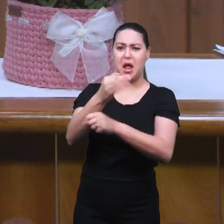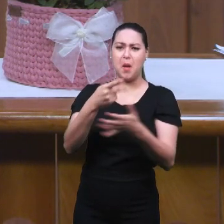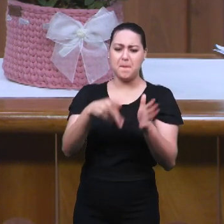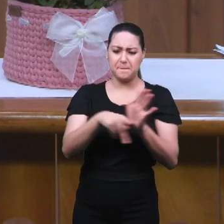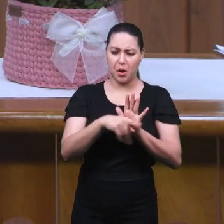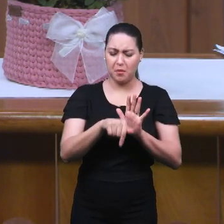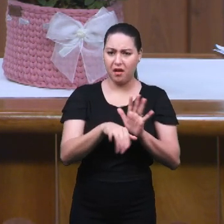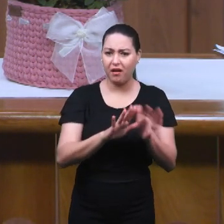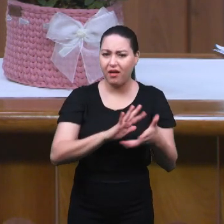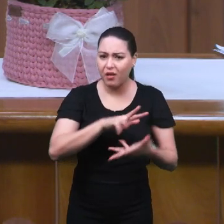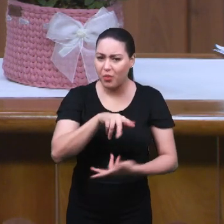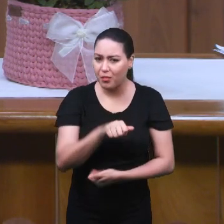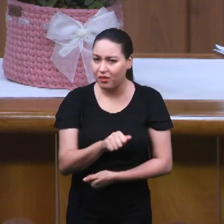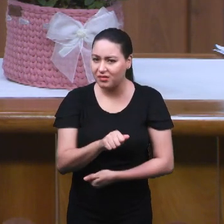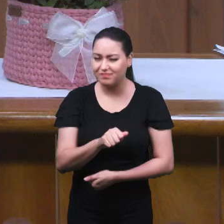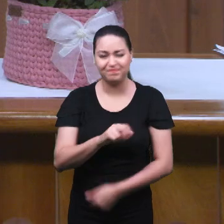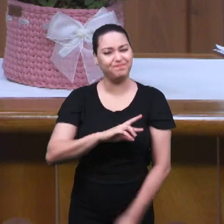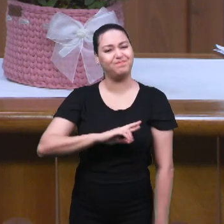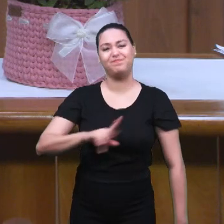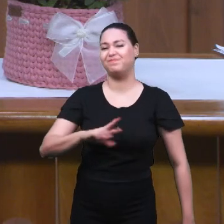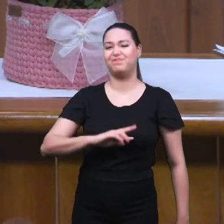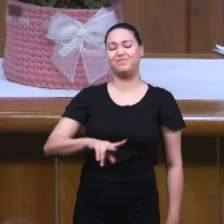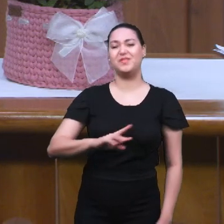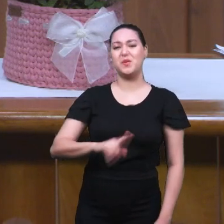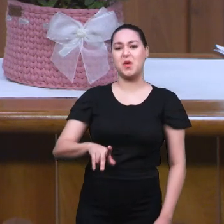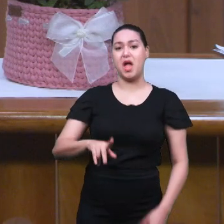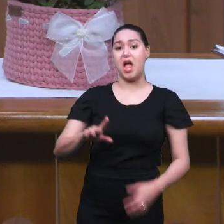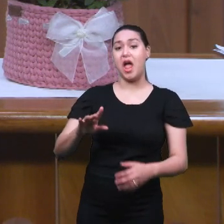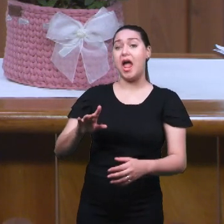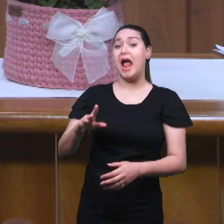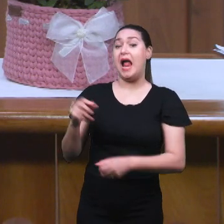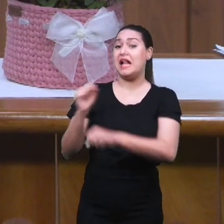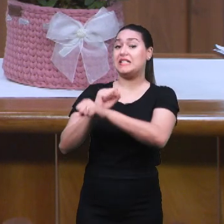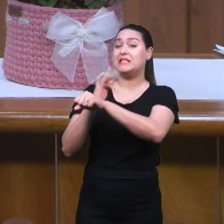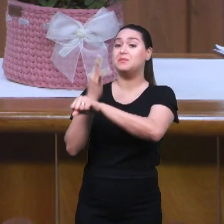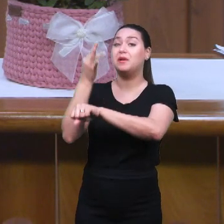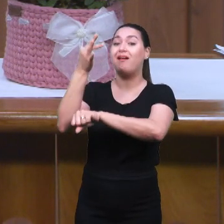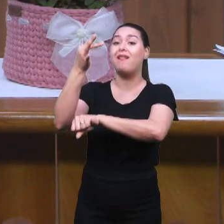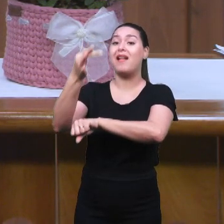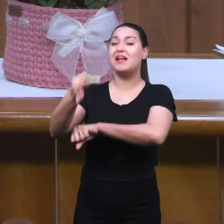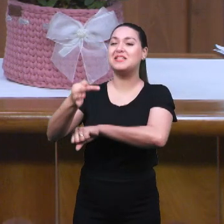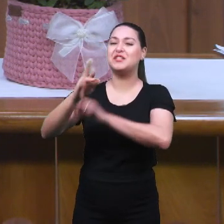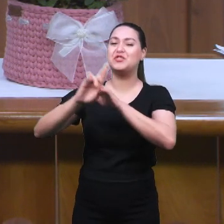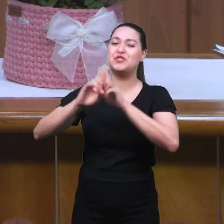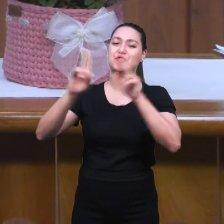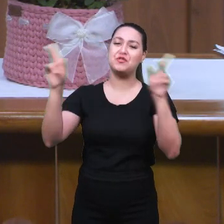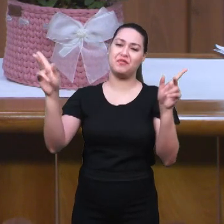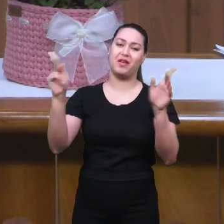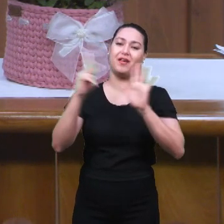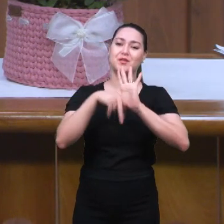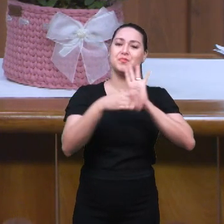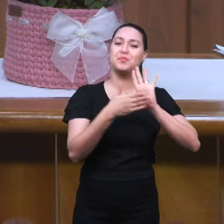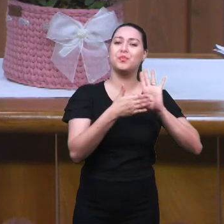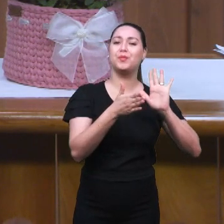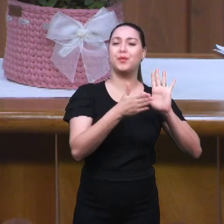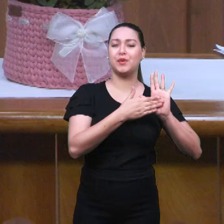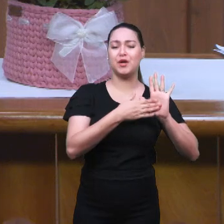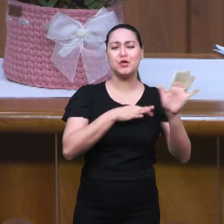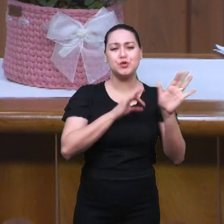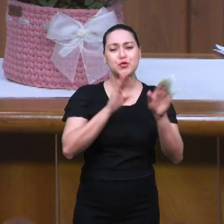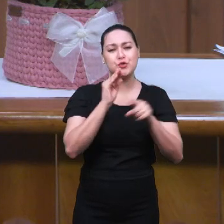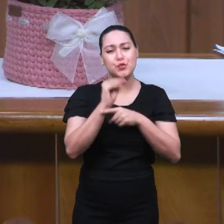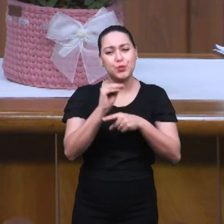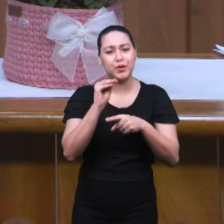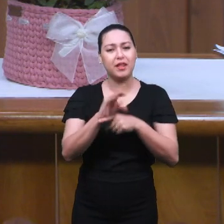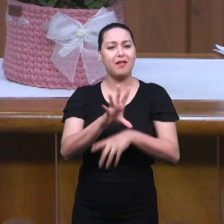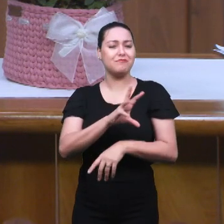outra esperança. Há um outro mundo, há uma outra história, há um projeto de cuidado, de amor,